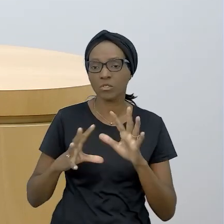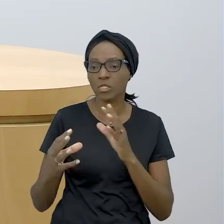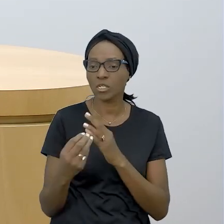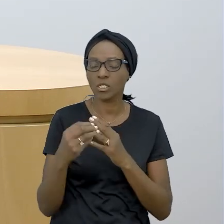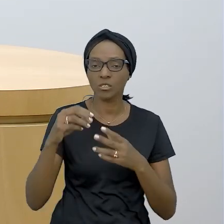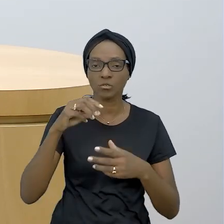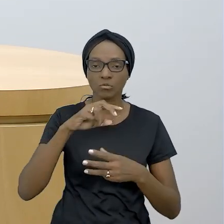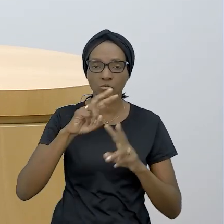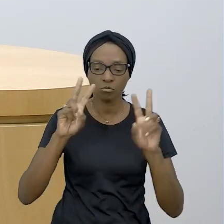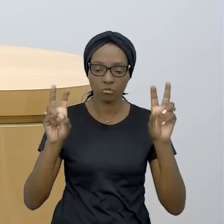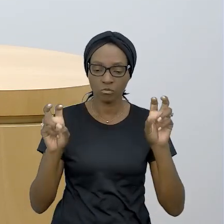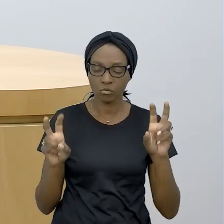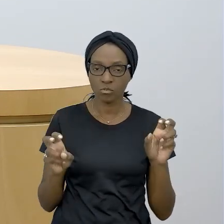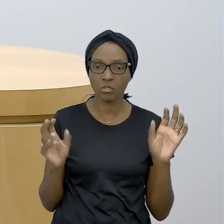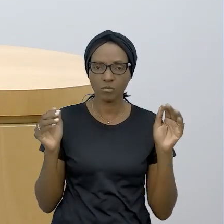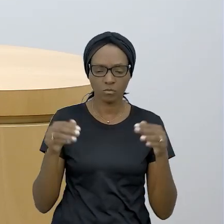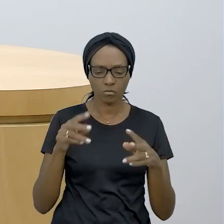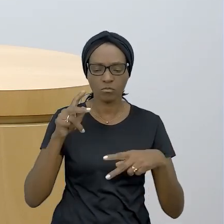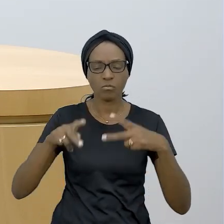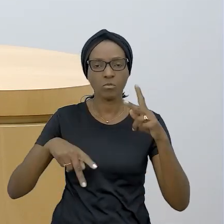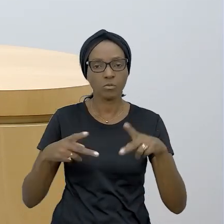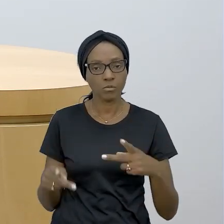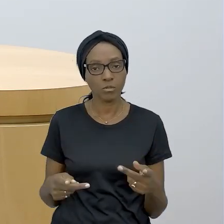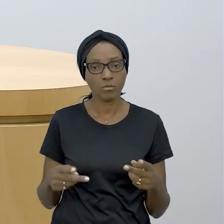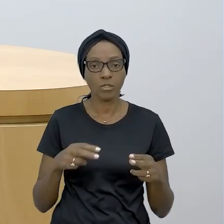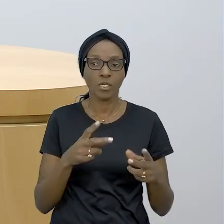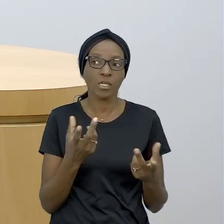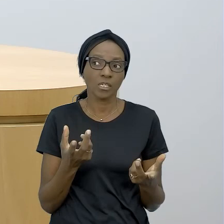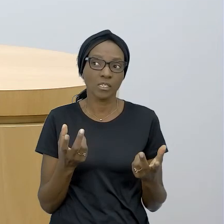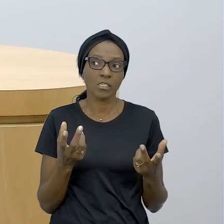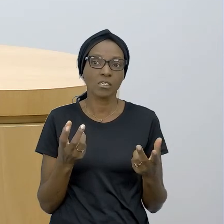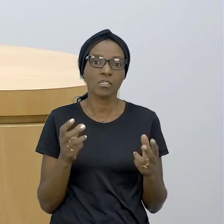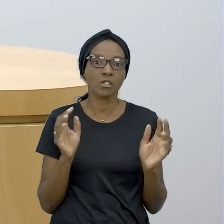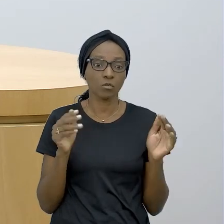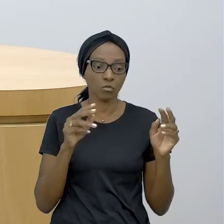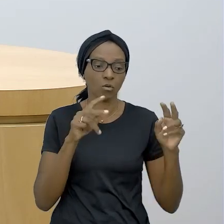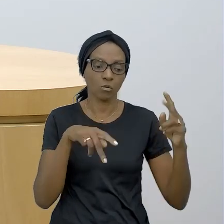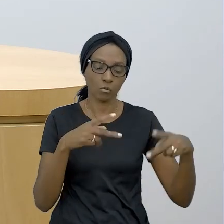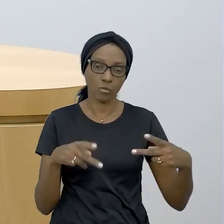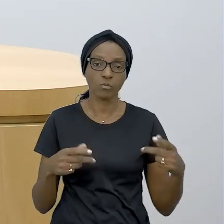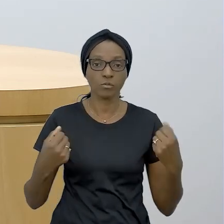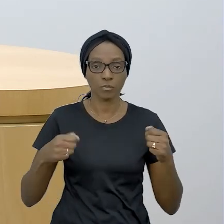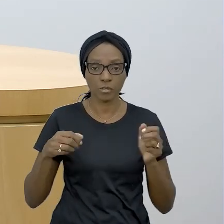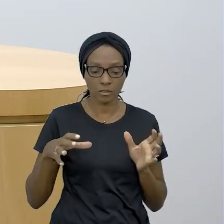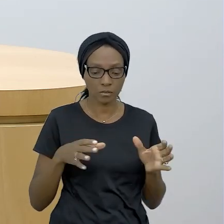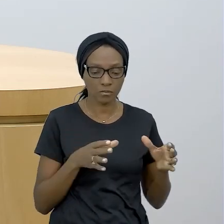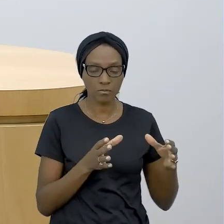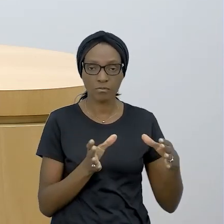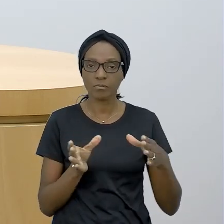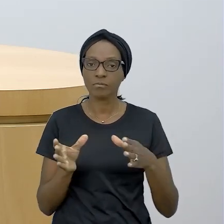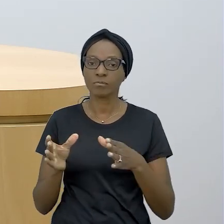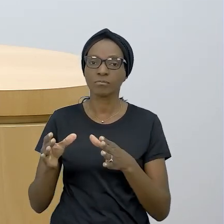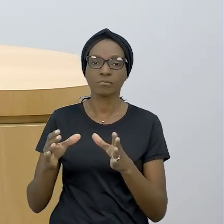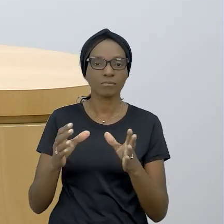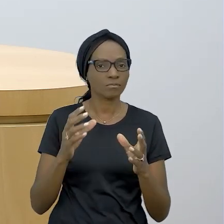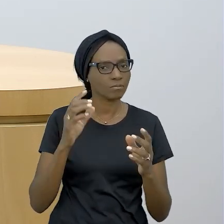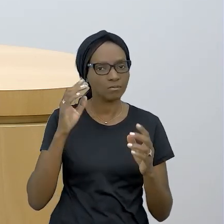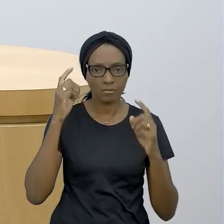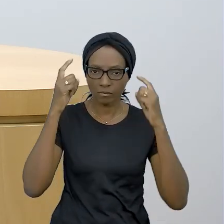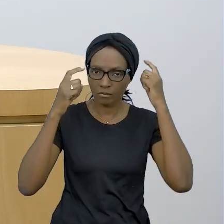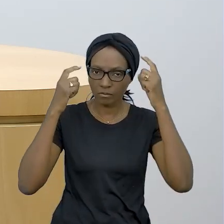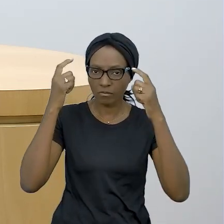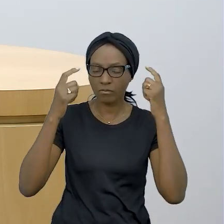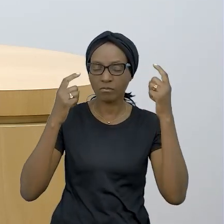interesse público e que, por serem de interesse público, precisam justamente guiar, tá certo? As preocupações